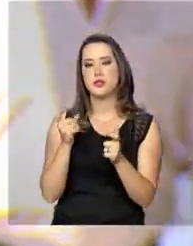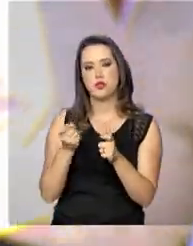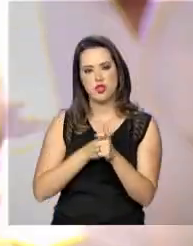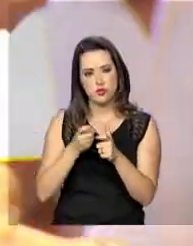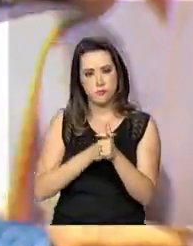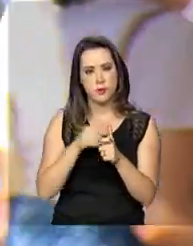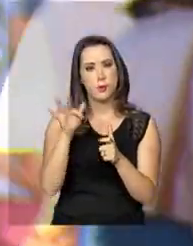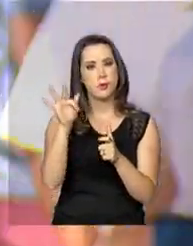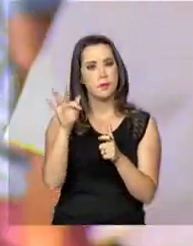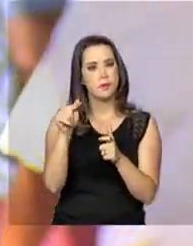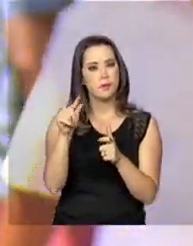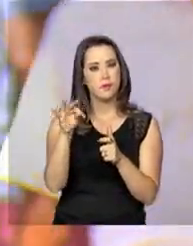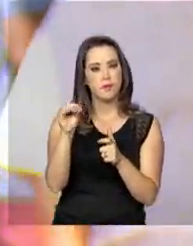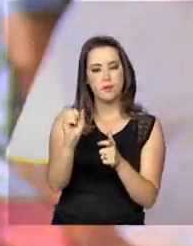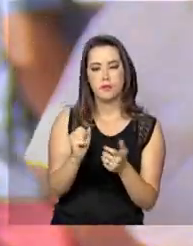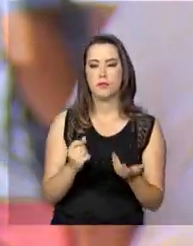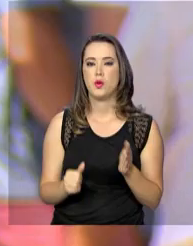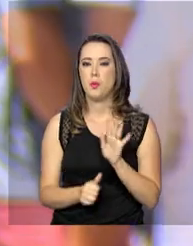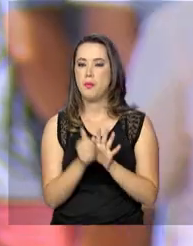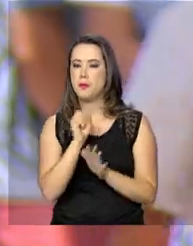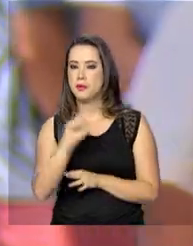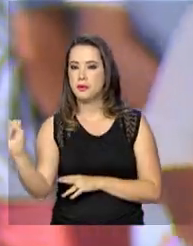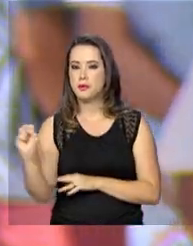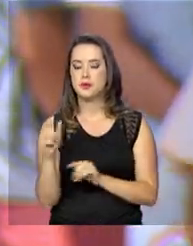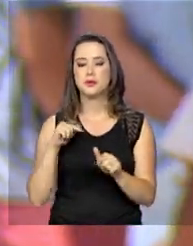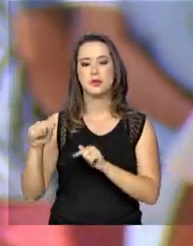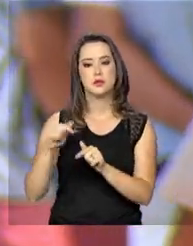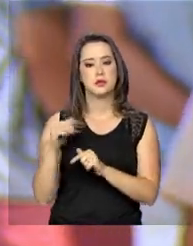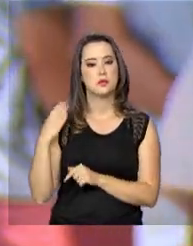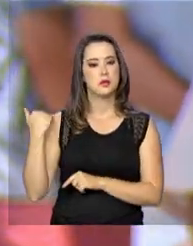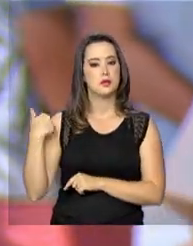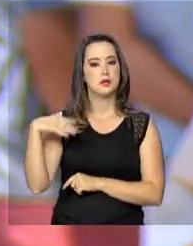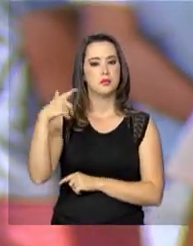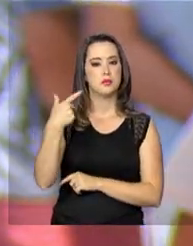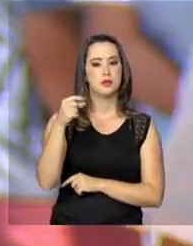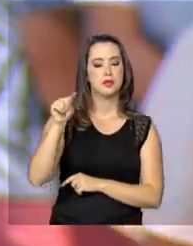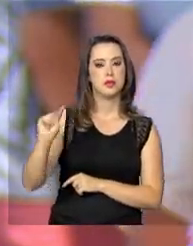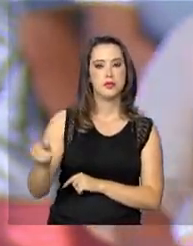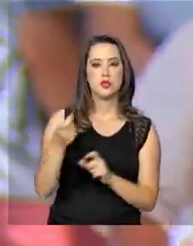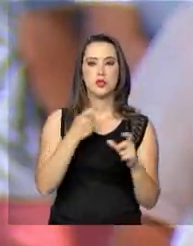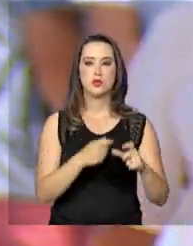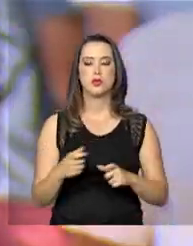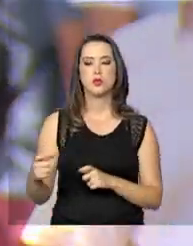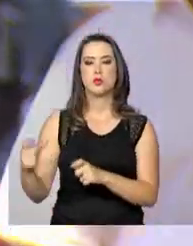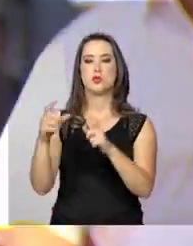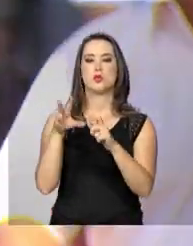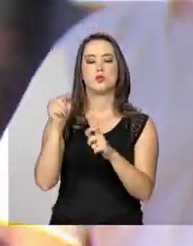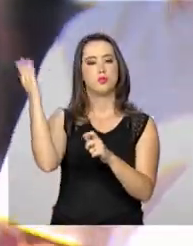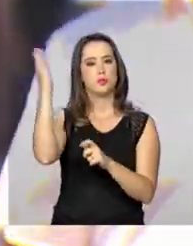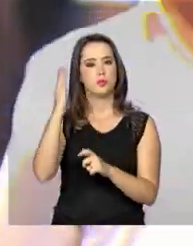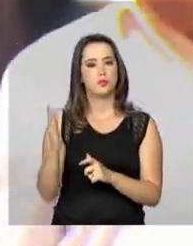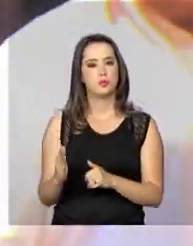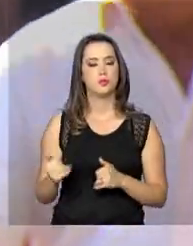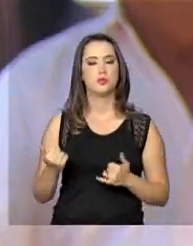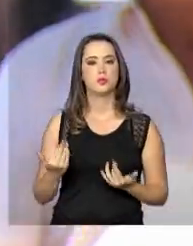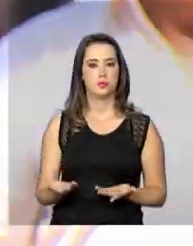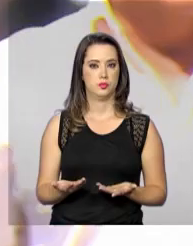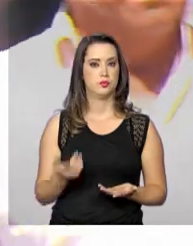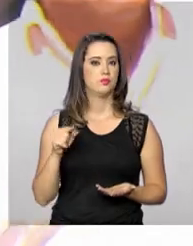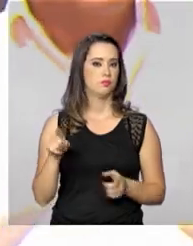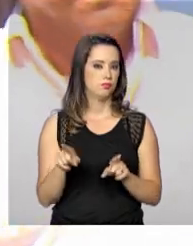primeiro semestre deste ano foram realizadas ações em mais de 20 mil estabelecimentos de todos os estados brasileiros